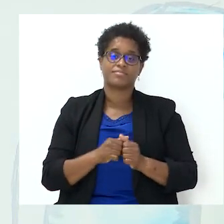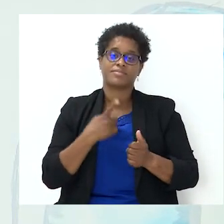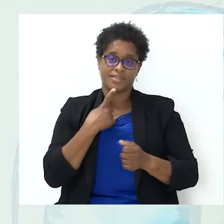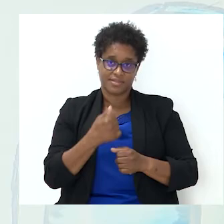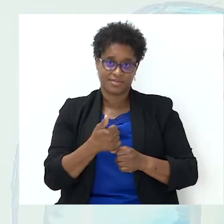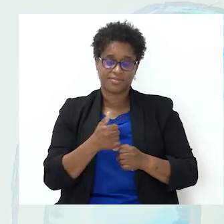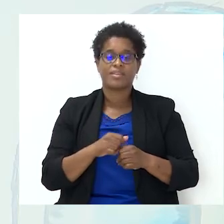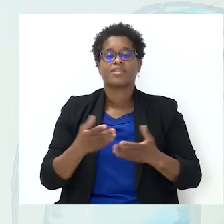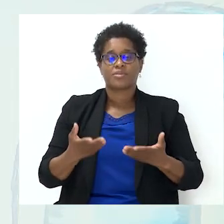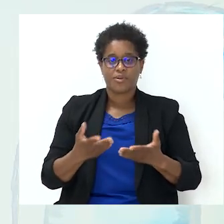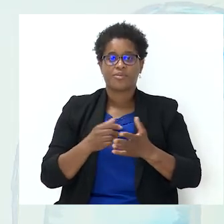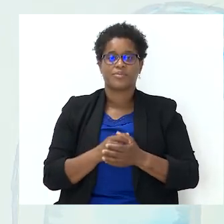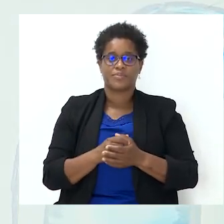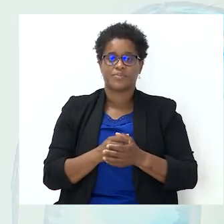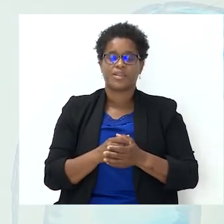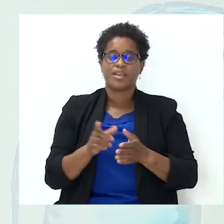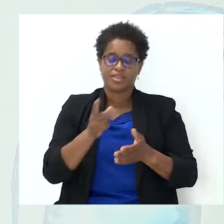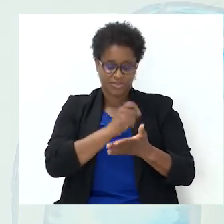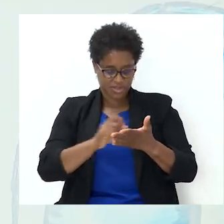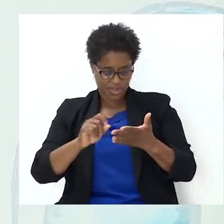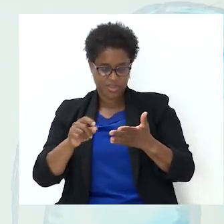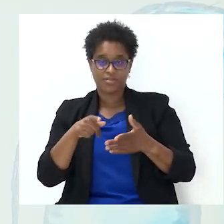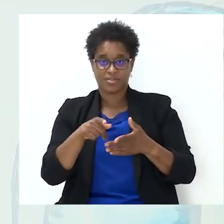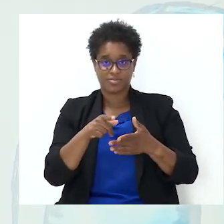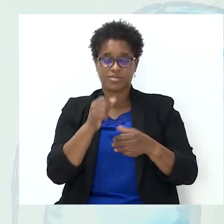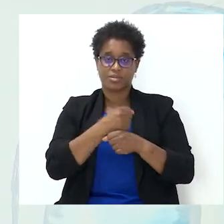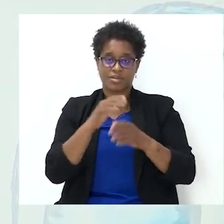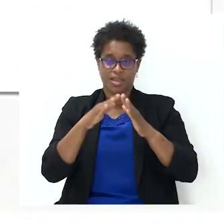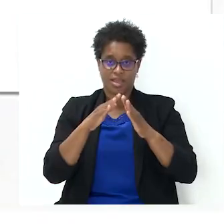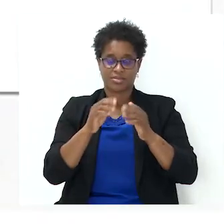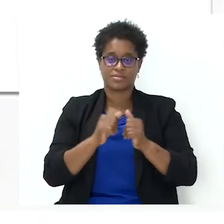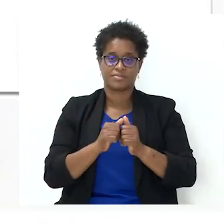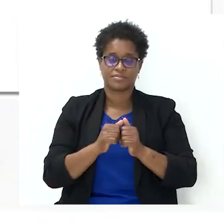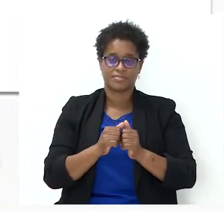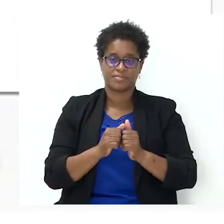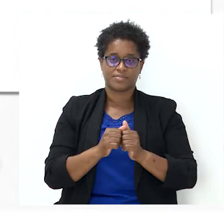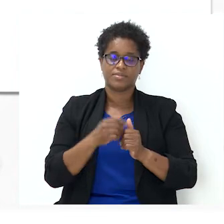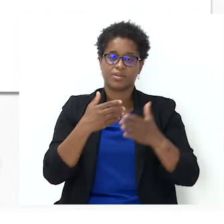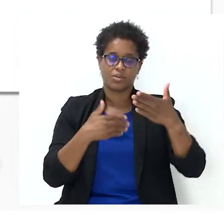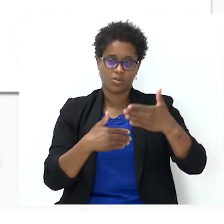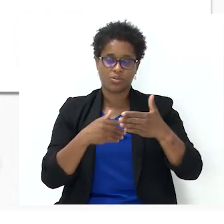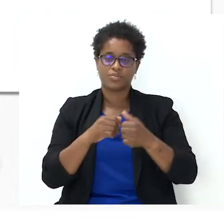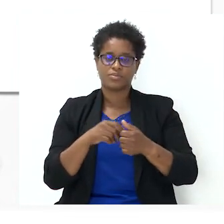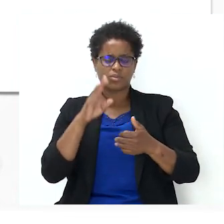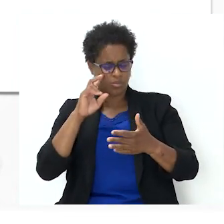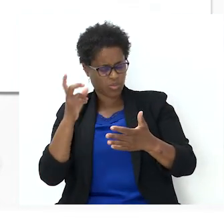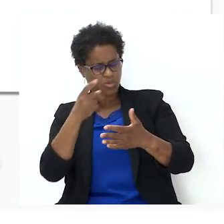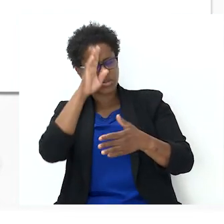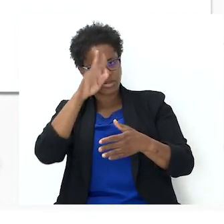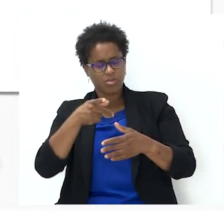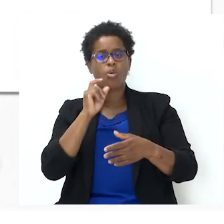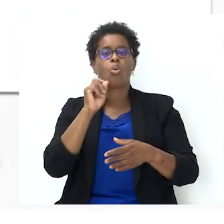é? Portanto, anotem ali o trabalho de casa. Procura saber